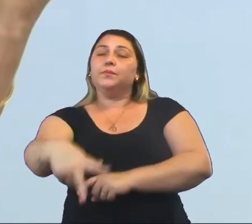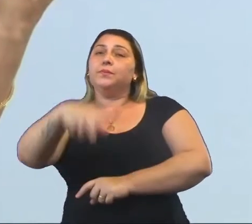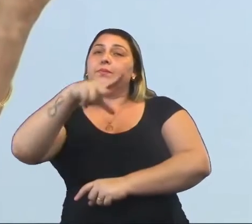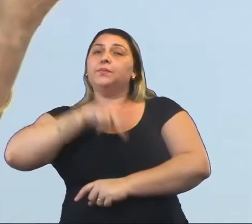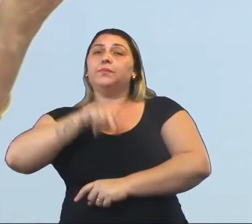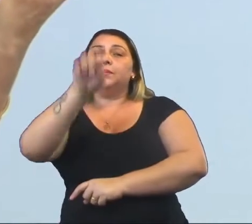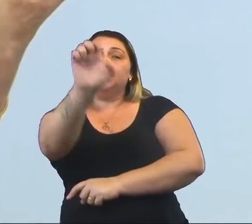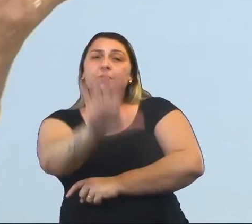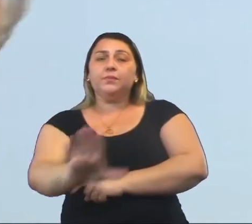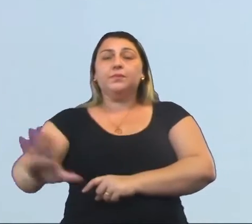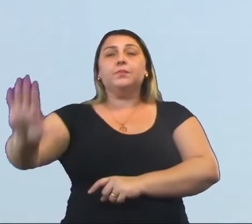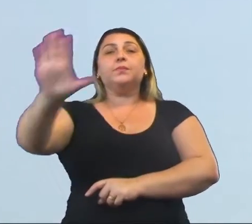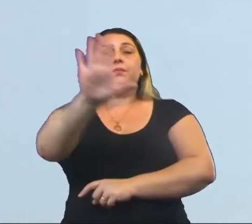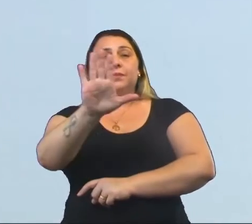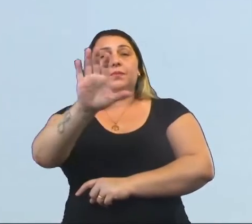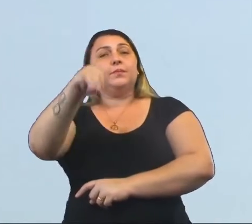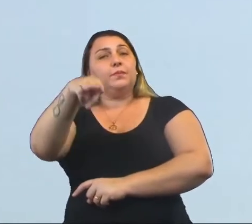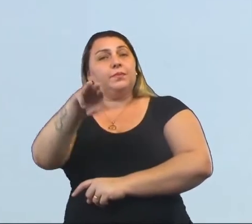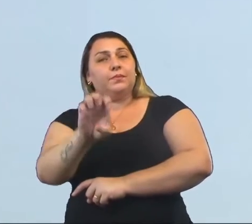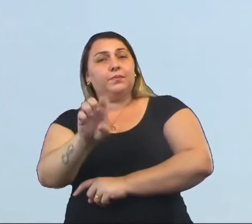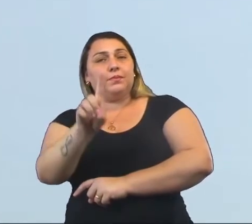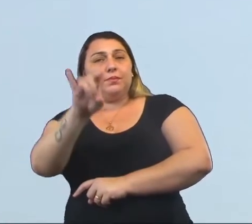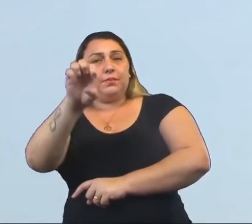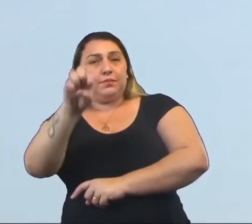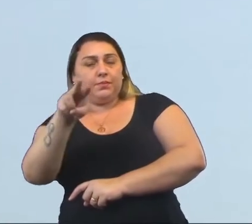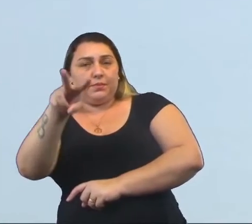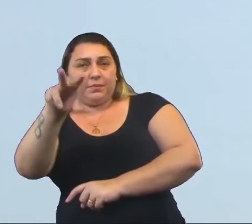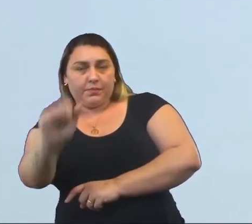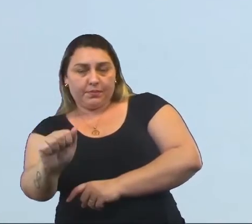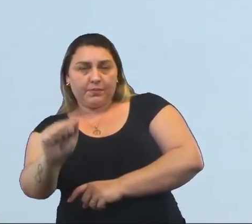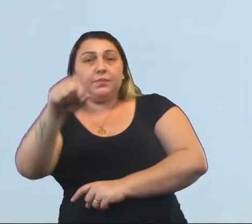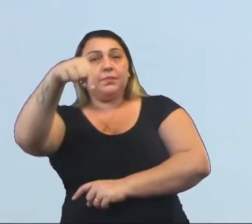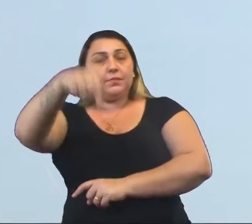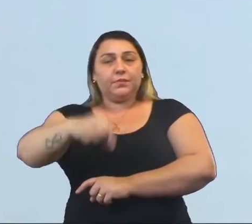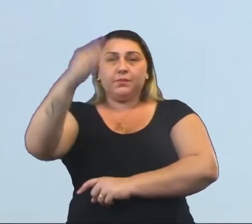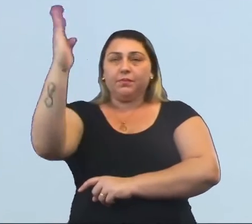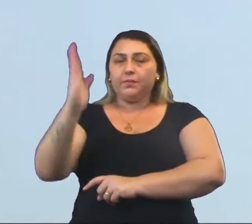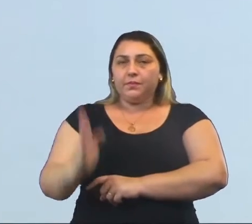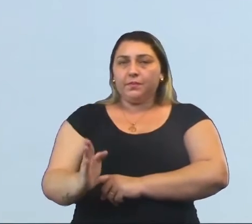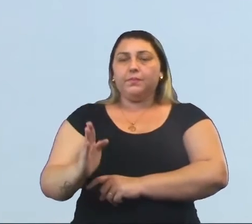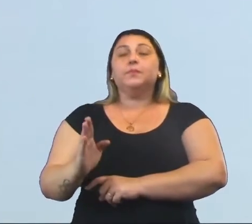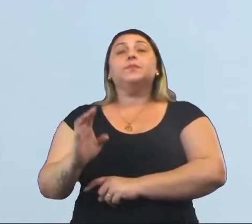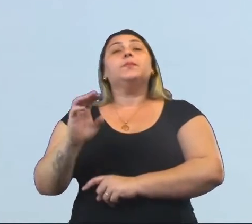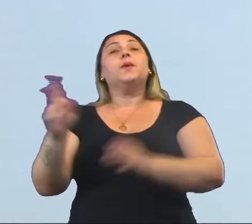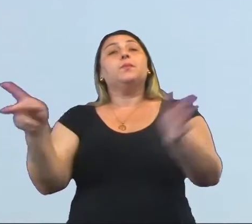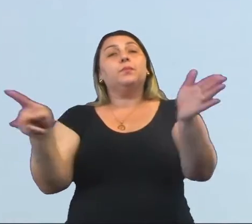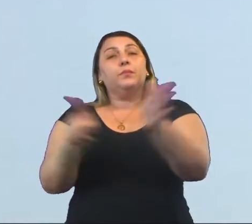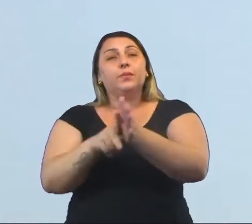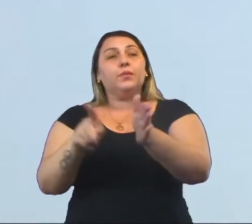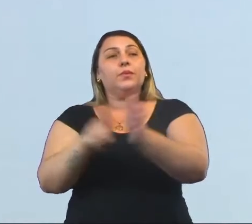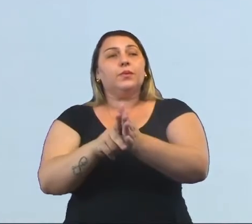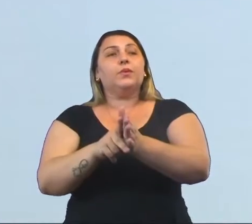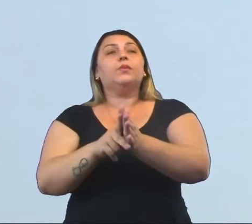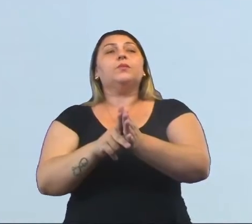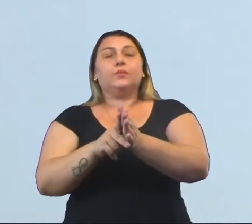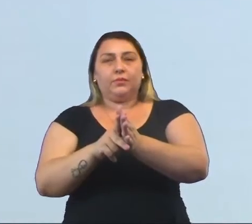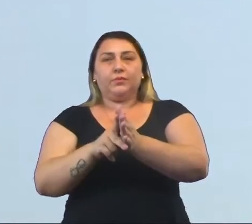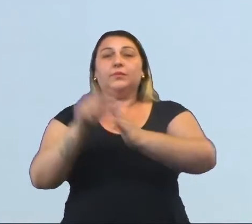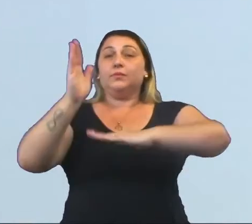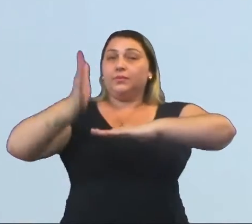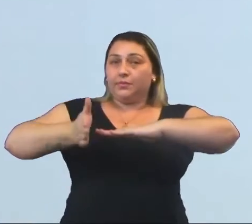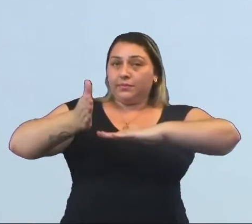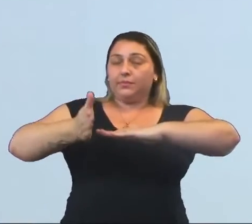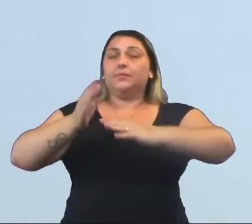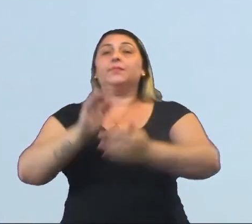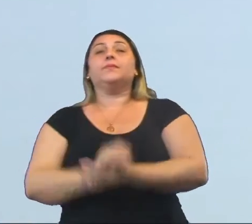Europa seria o herói medieval, mas no Brasil, que não tem era medieval, passa a ser o nativo da época. Então, tudo isso